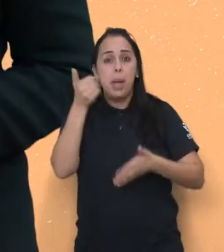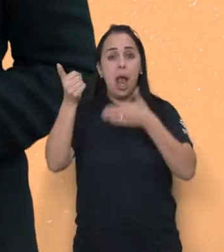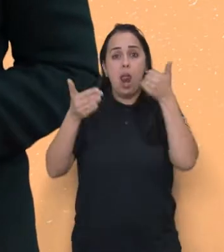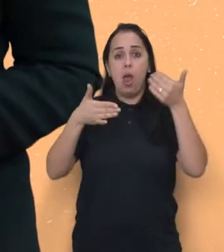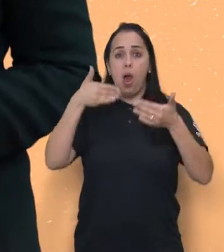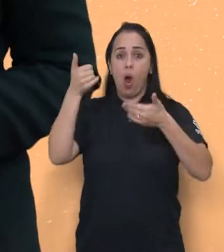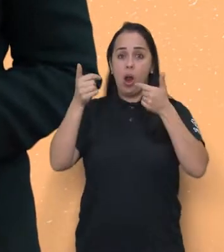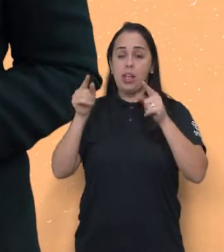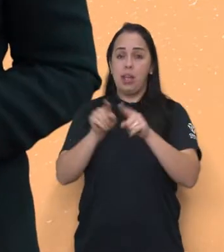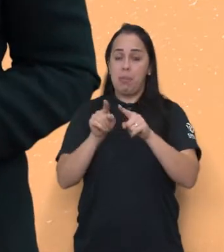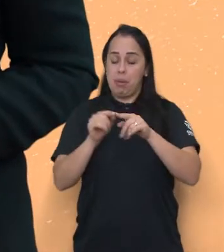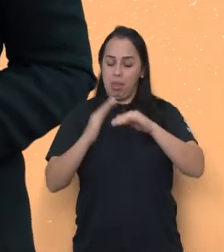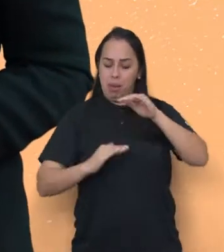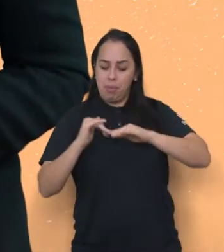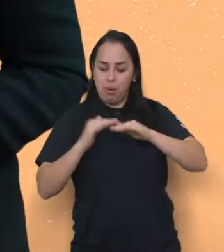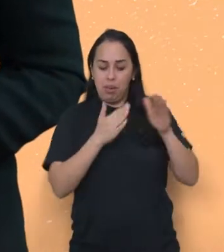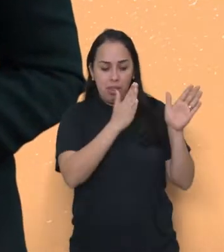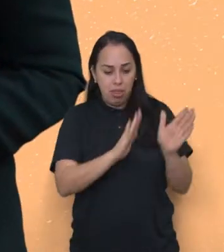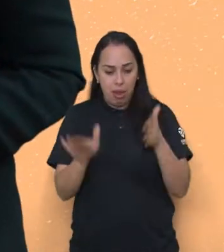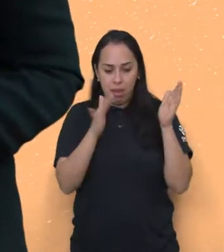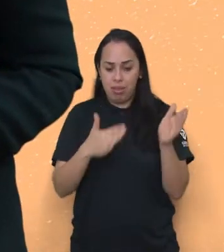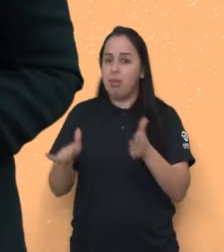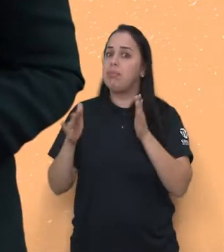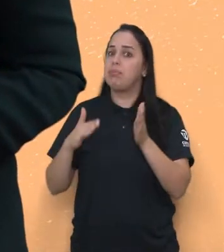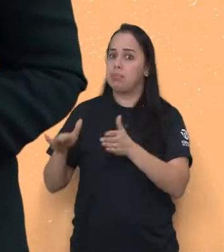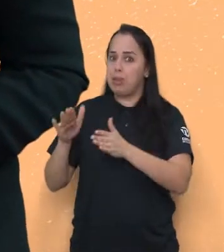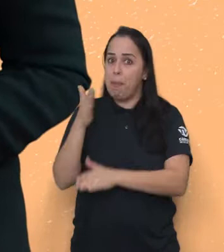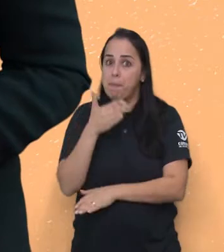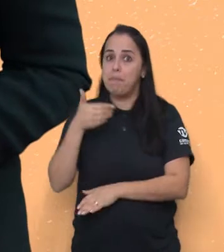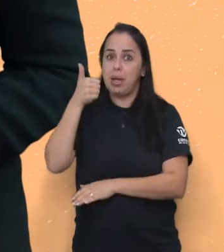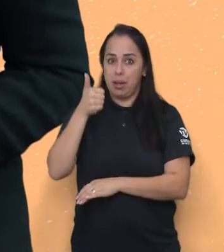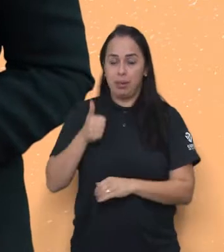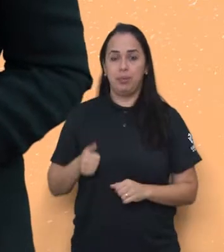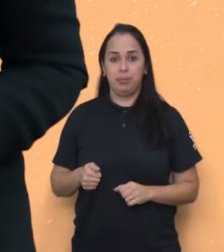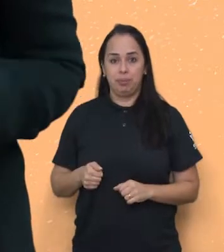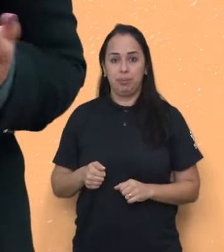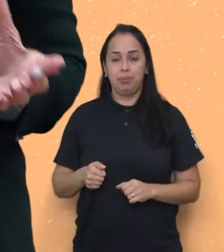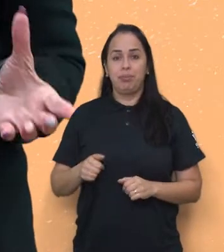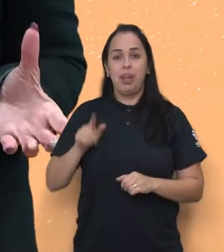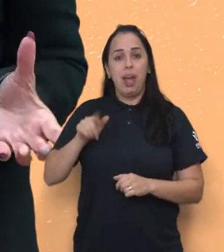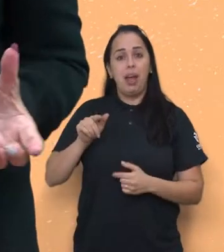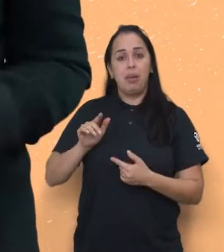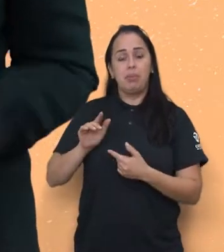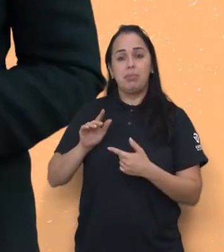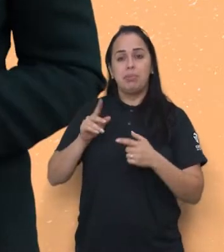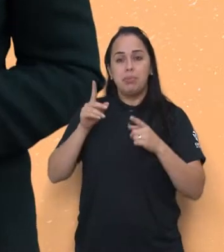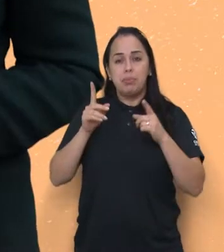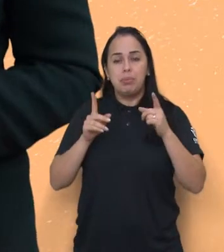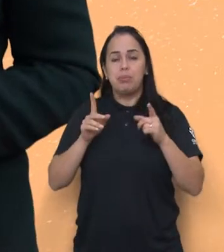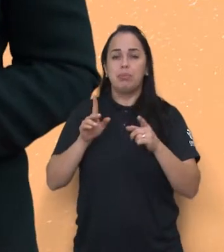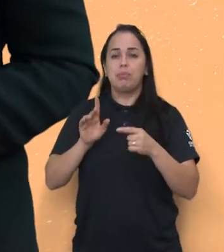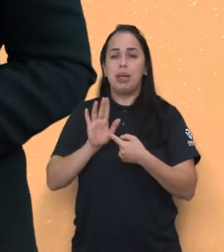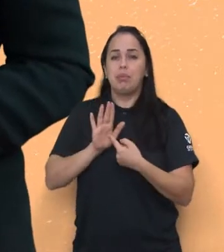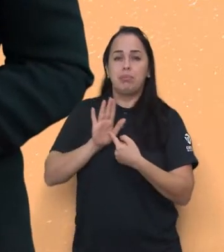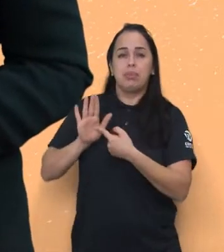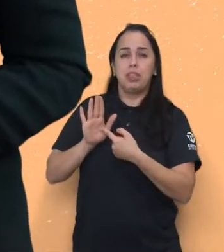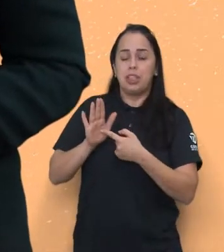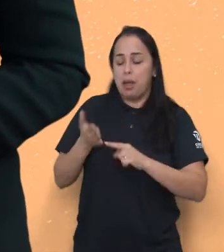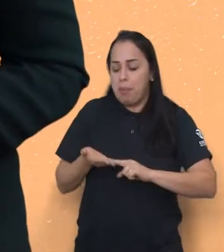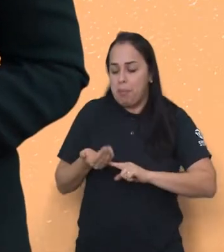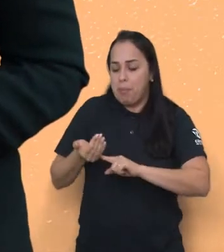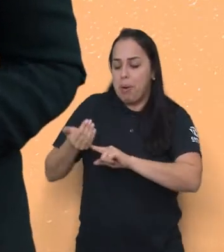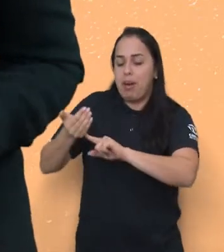melhoria da eficiência e da produtividade dos processos industriais é uma expressão que engloba